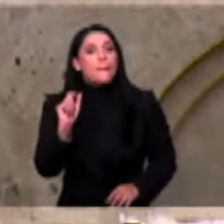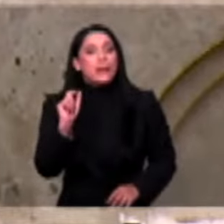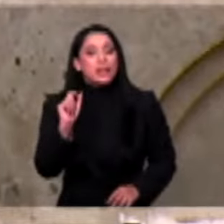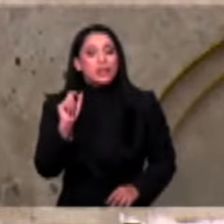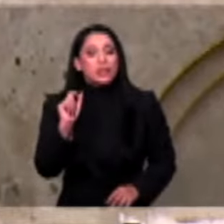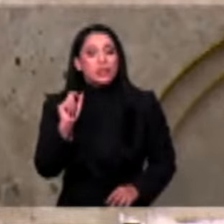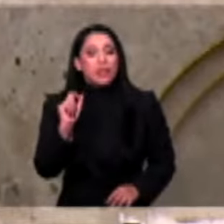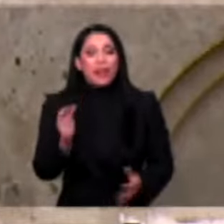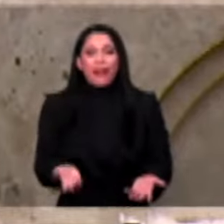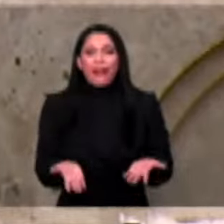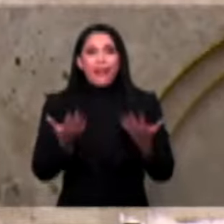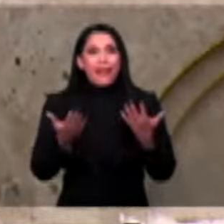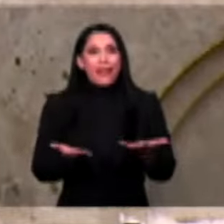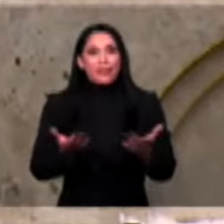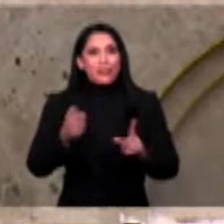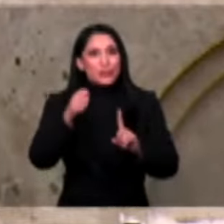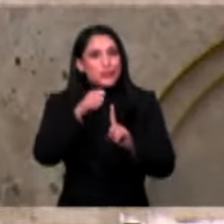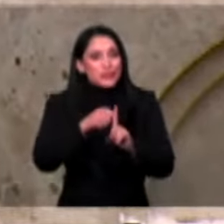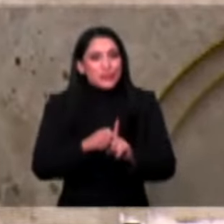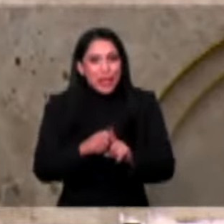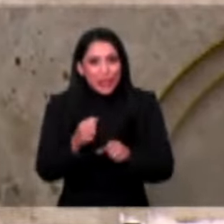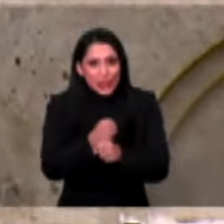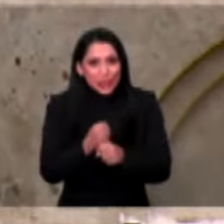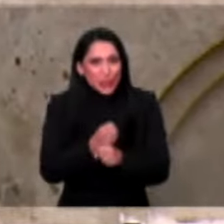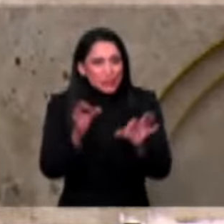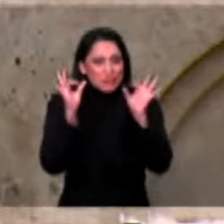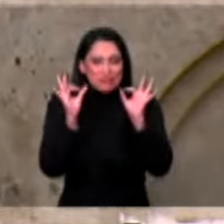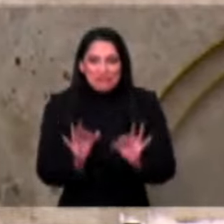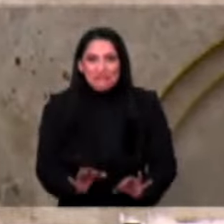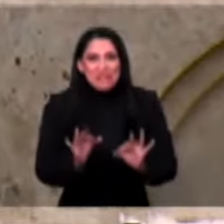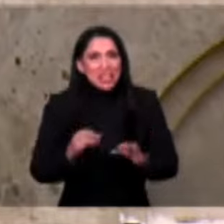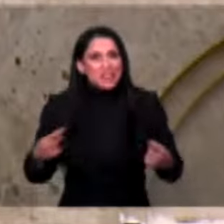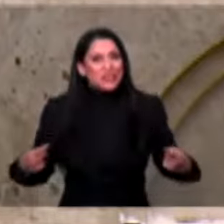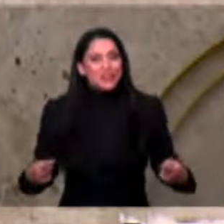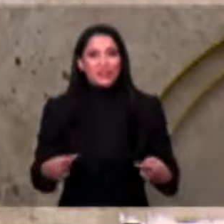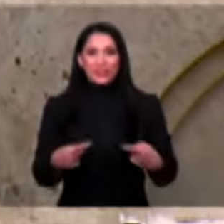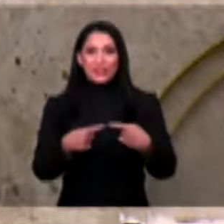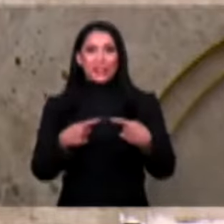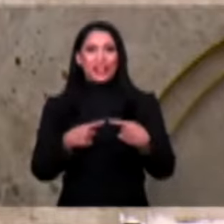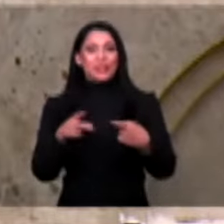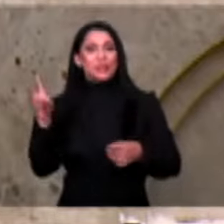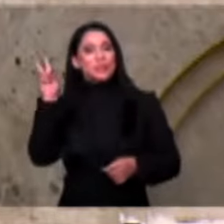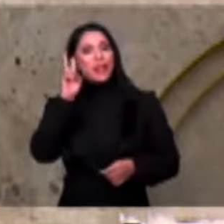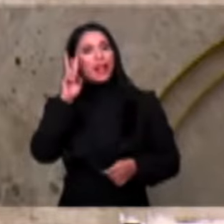havia outro mês do ano mais adequado para guardar